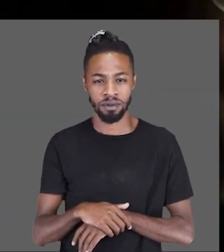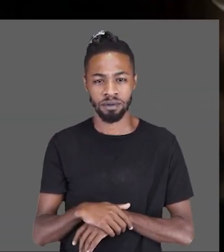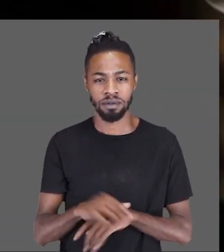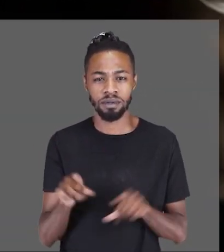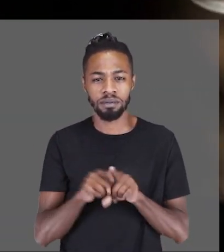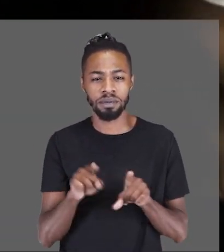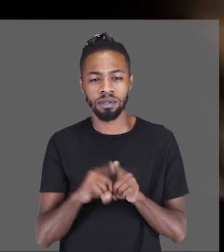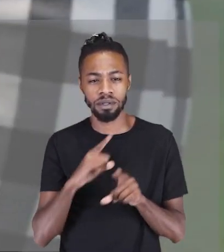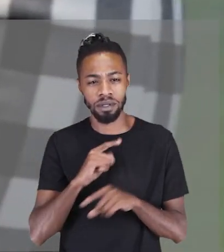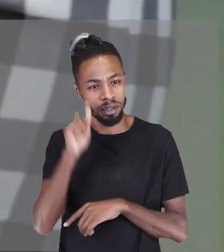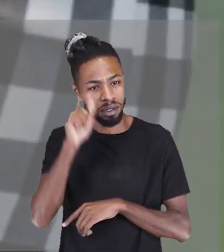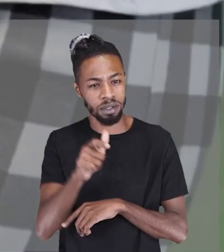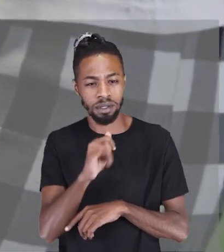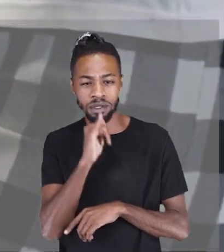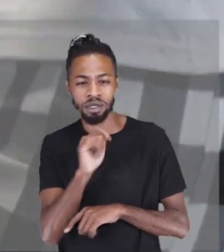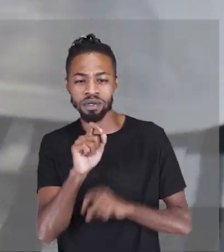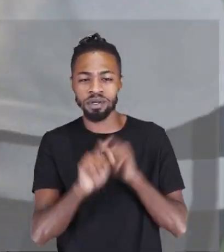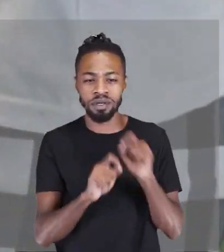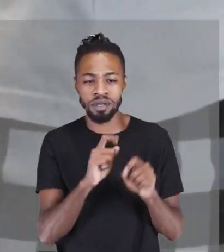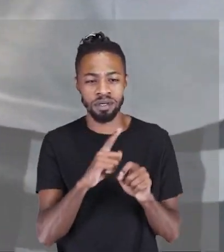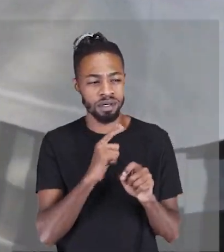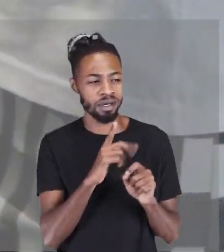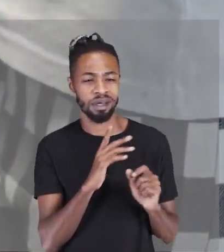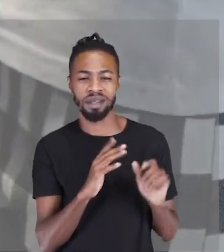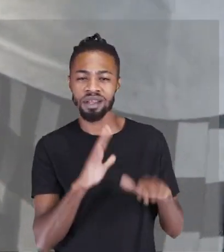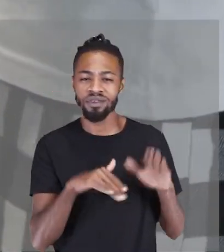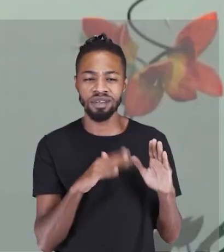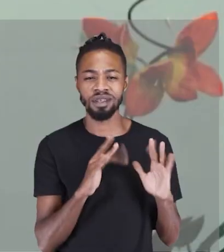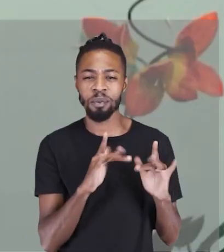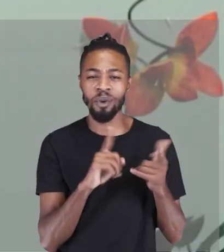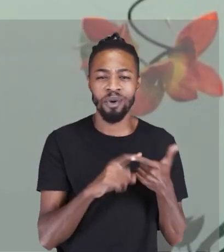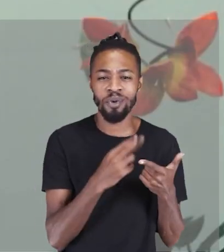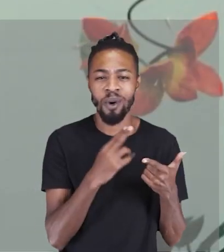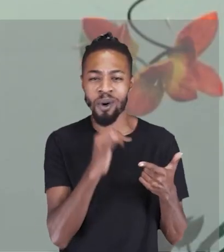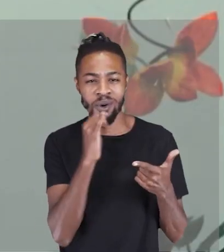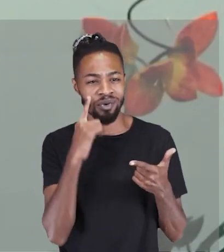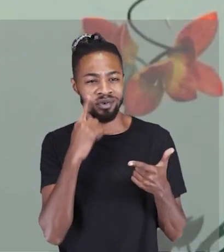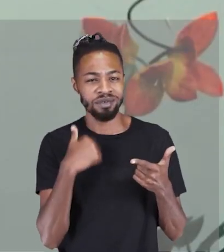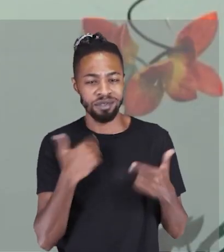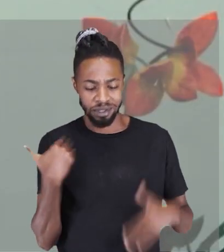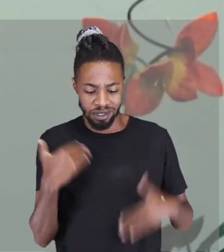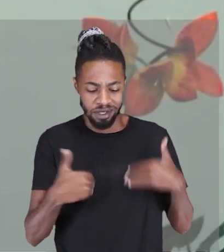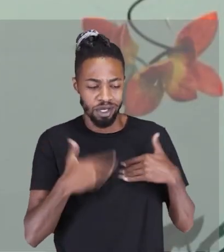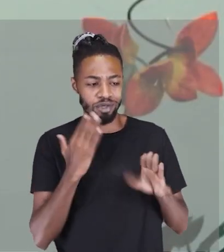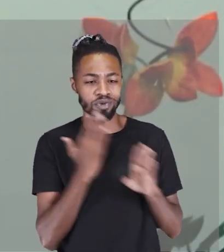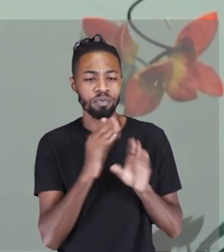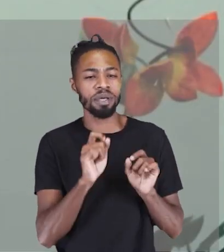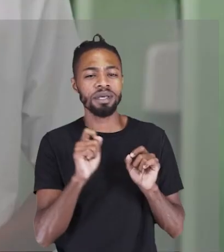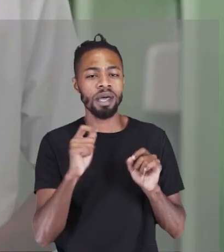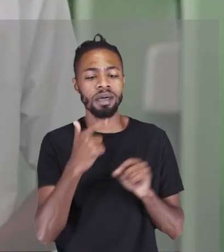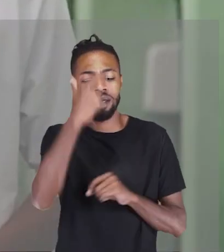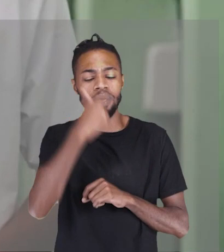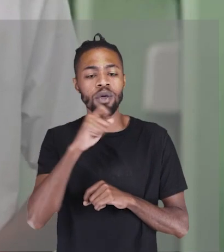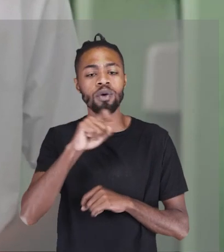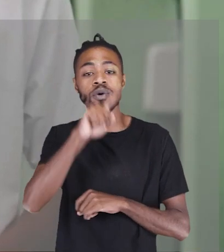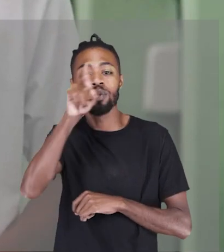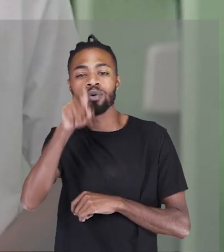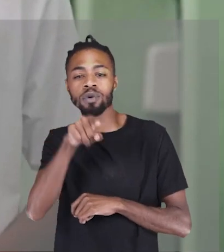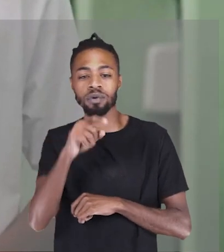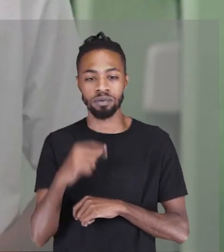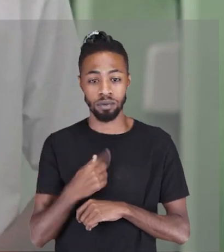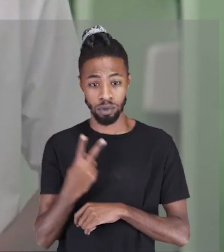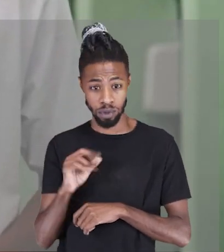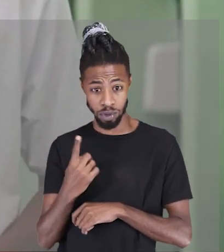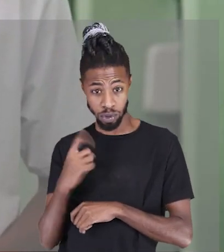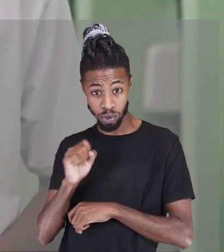outro, tem o interesse no namoro, tem o interesse, inclusive, em se descobrir em quem eu sou. Em 2018, eu comecei